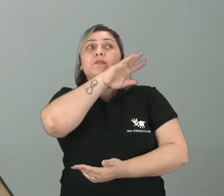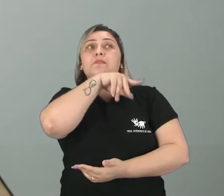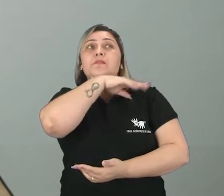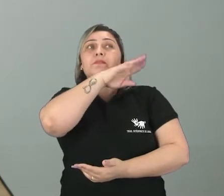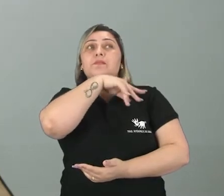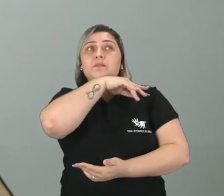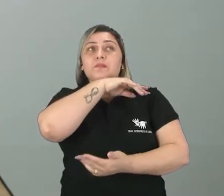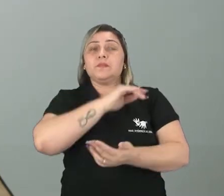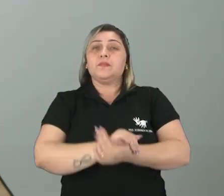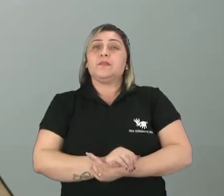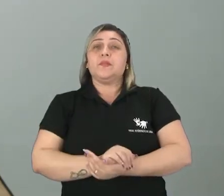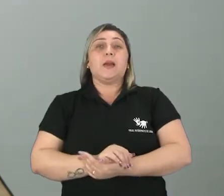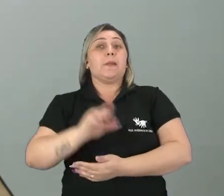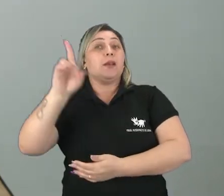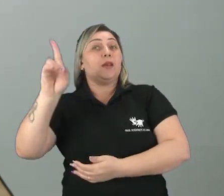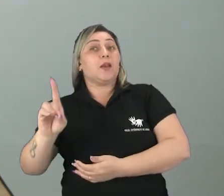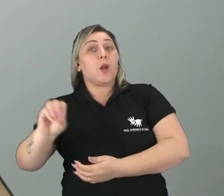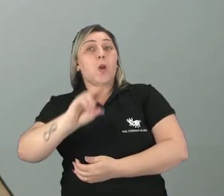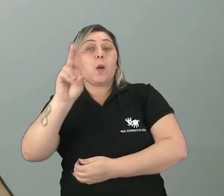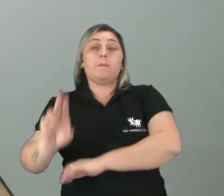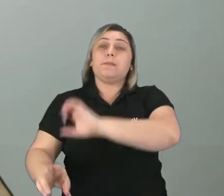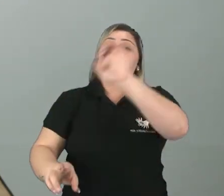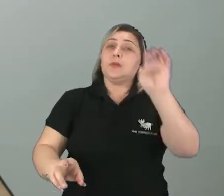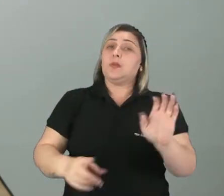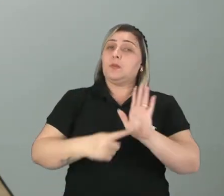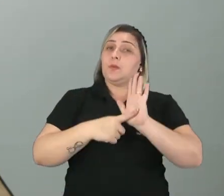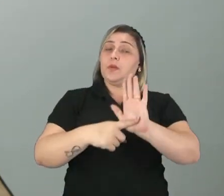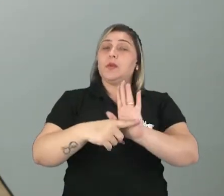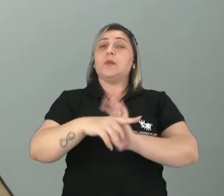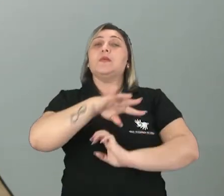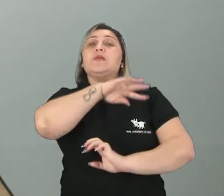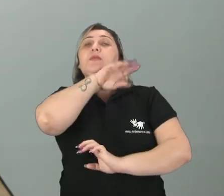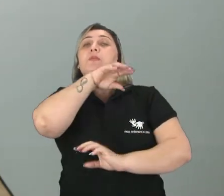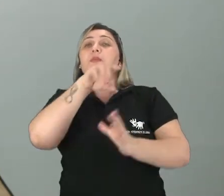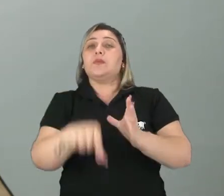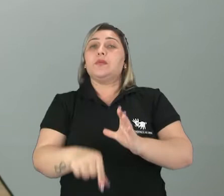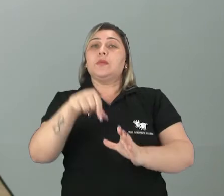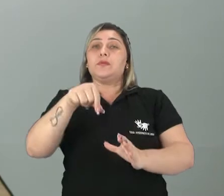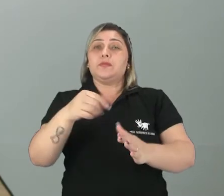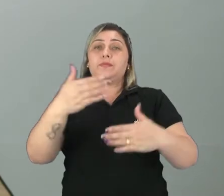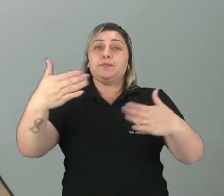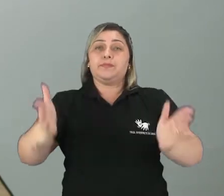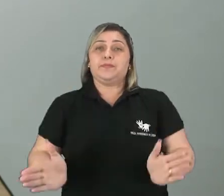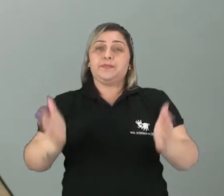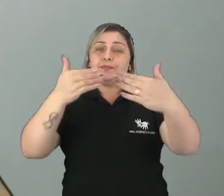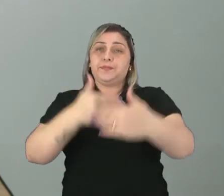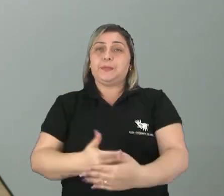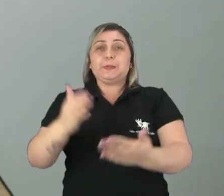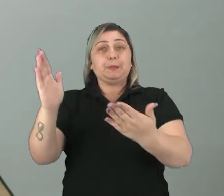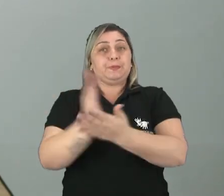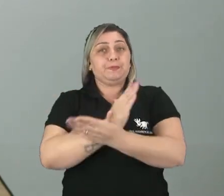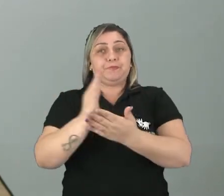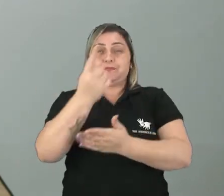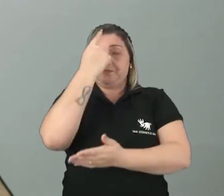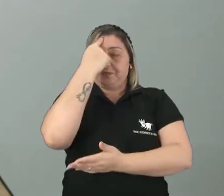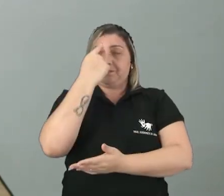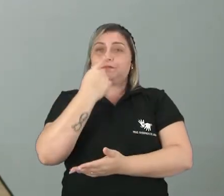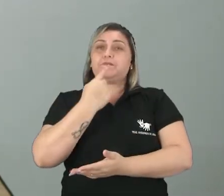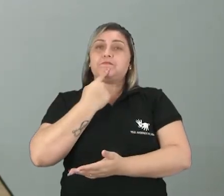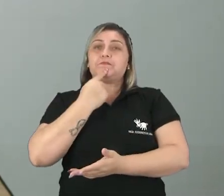vão estar virados então eu vou estar mostrando para vocês alguns animais que eu vou retirar aqui desta caixa vou retirar algumas